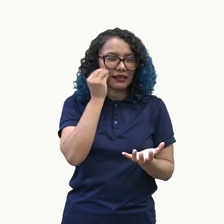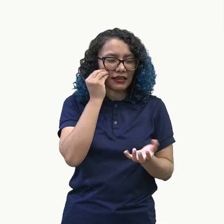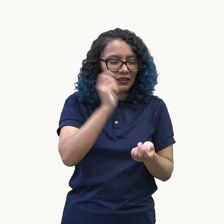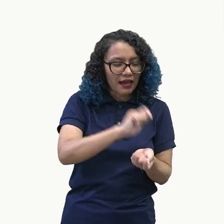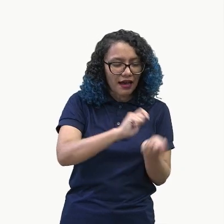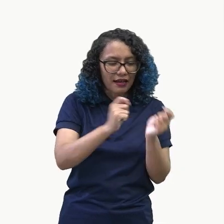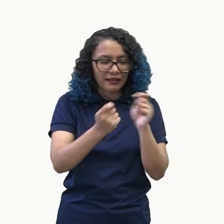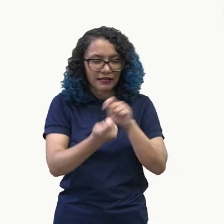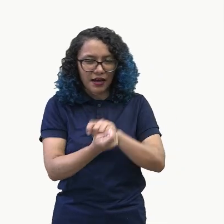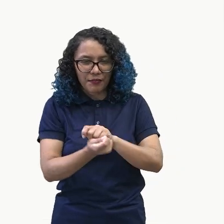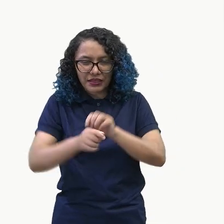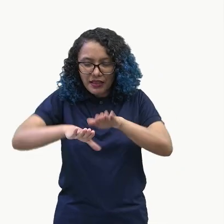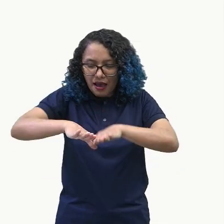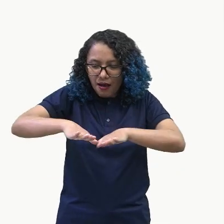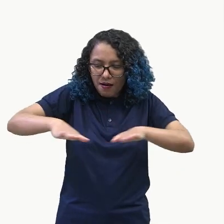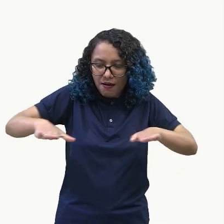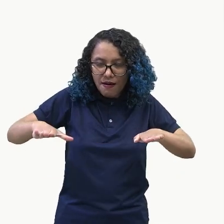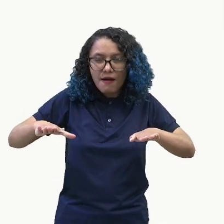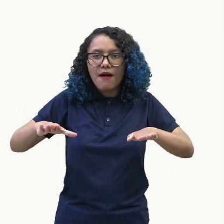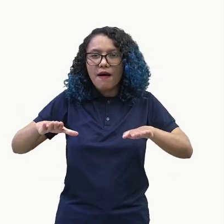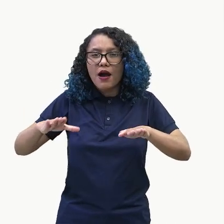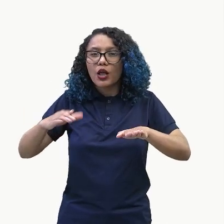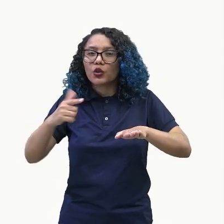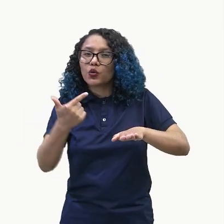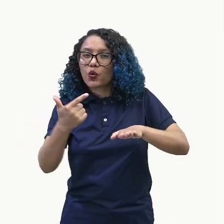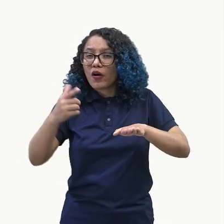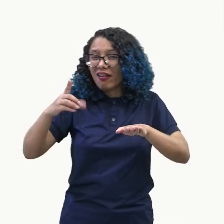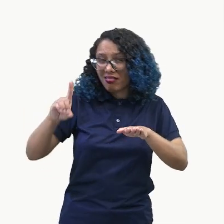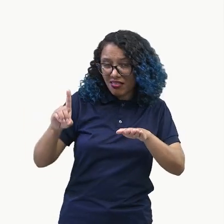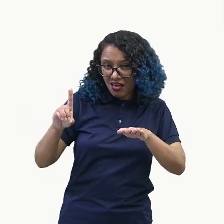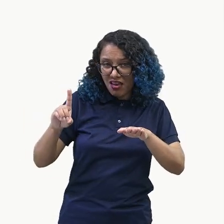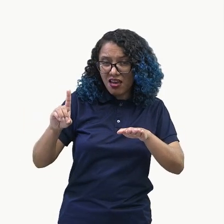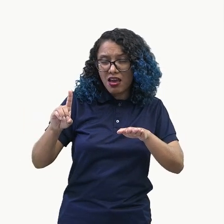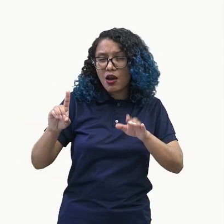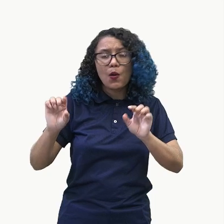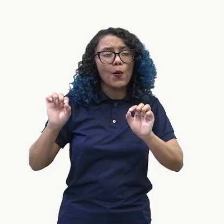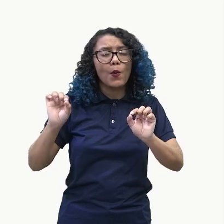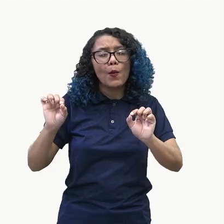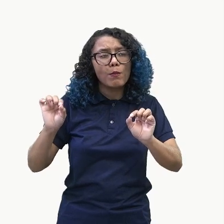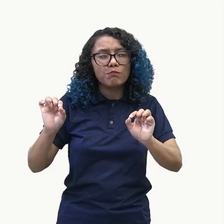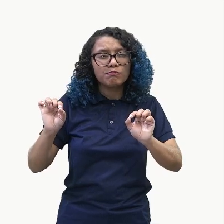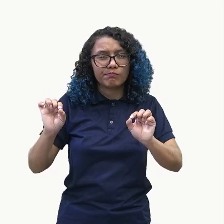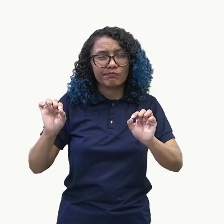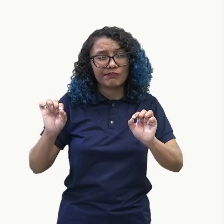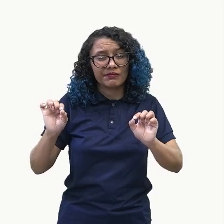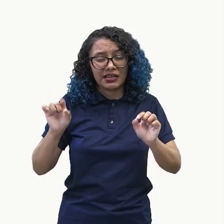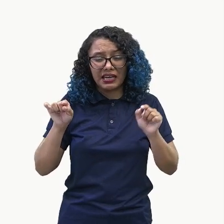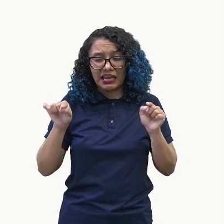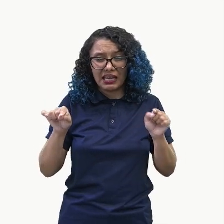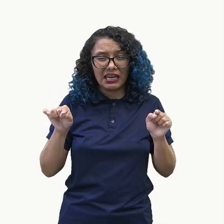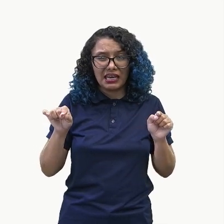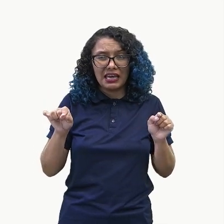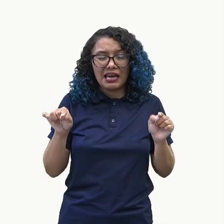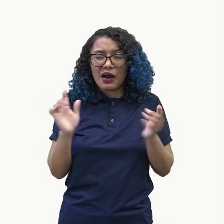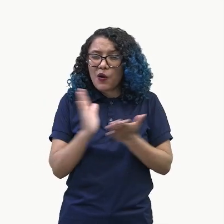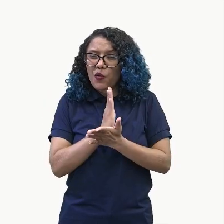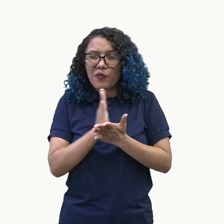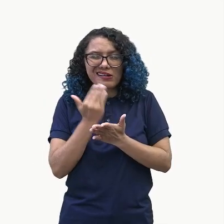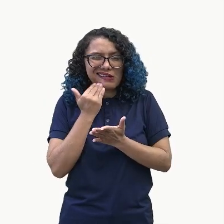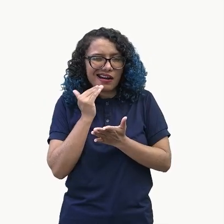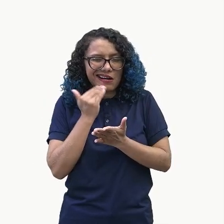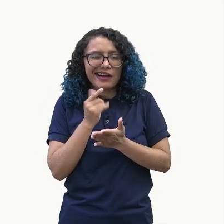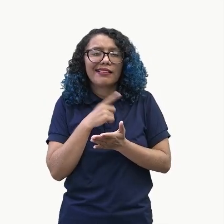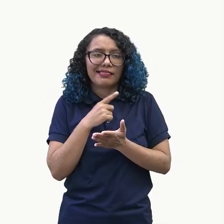uma superfície plana e num plano bidimensional, isso obviamente vai provocar, vai